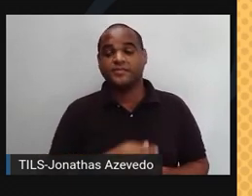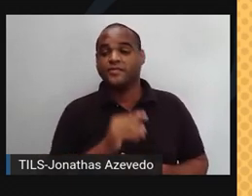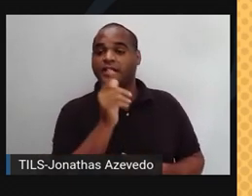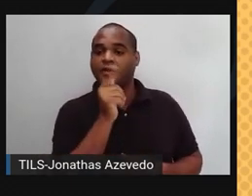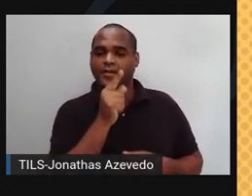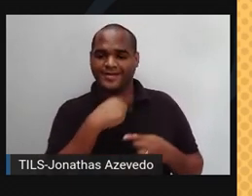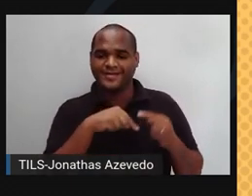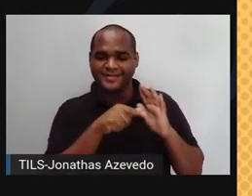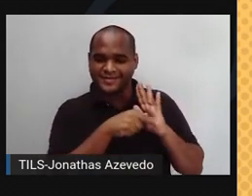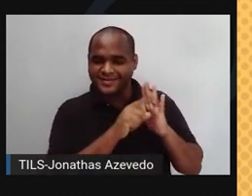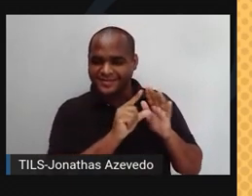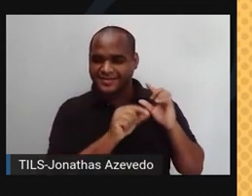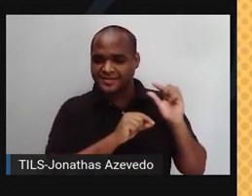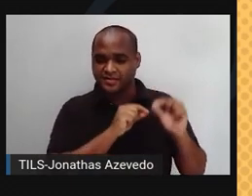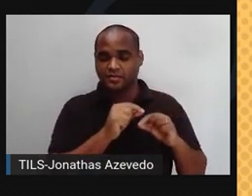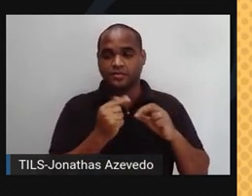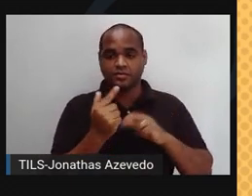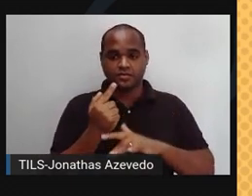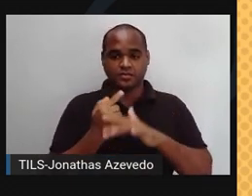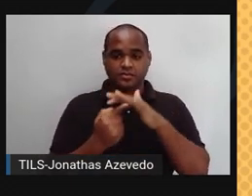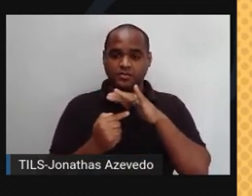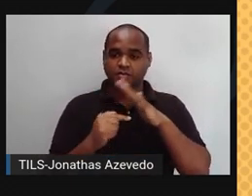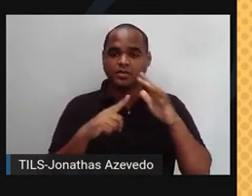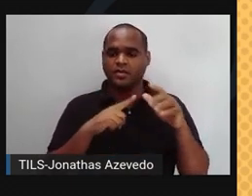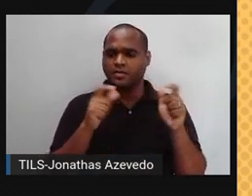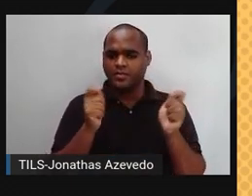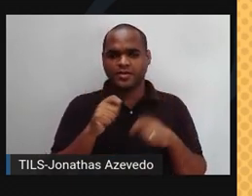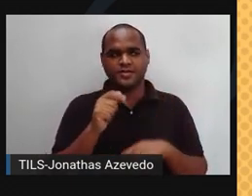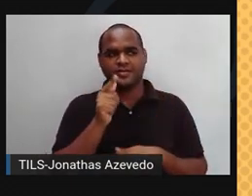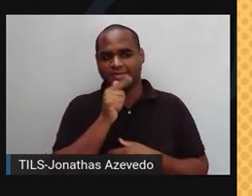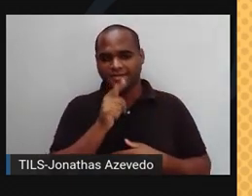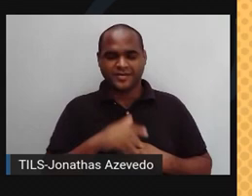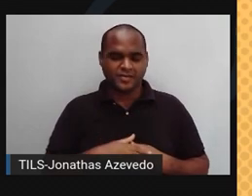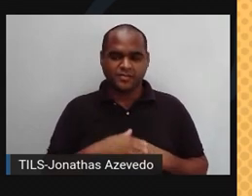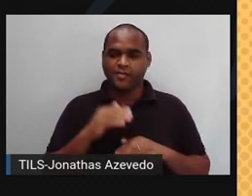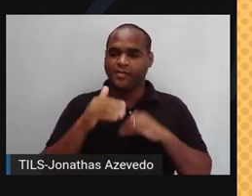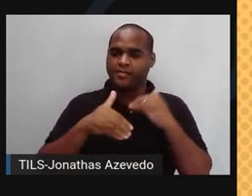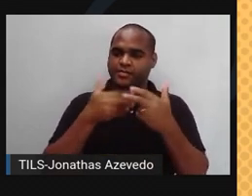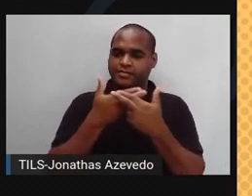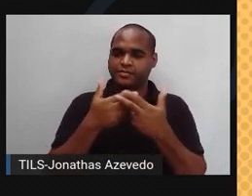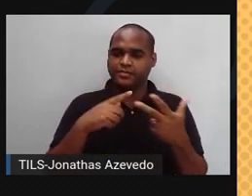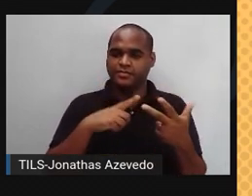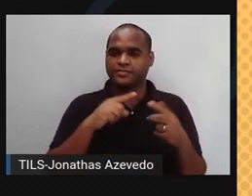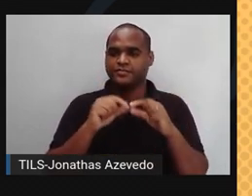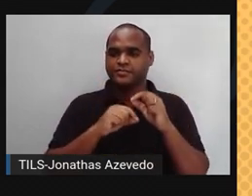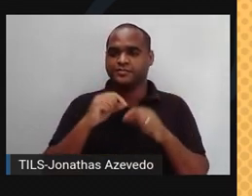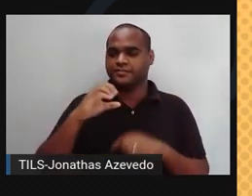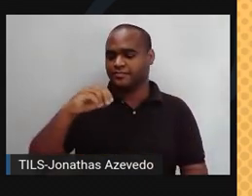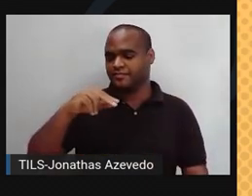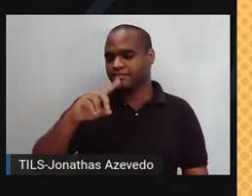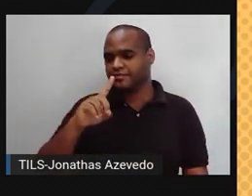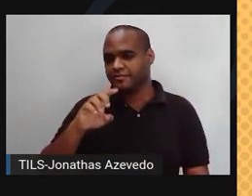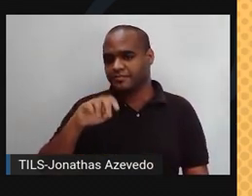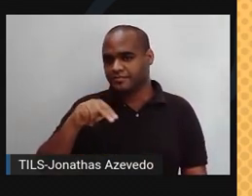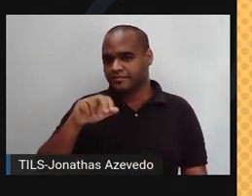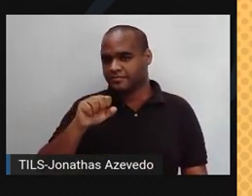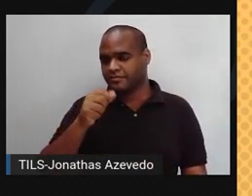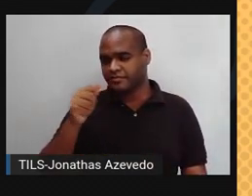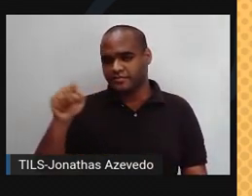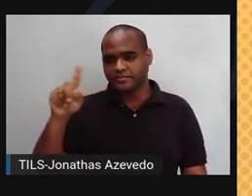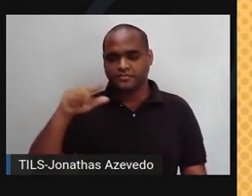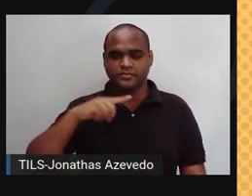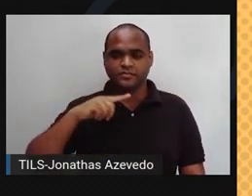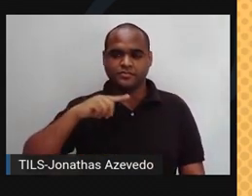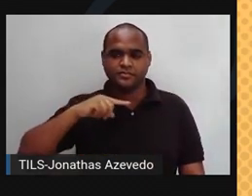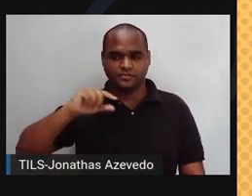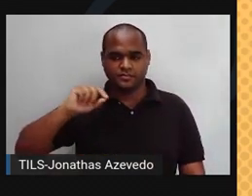antes em estado gasoso volta a ser líquida num processo chamado condensação mas